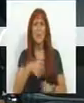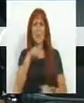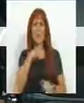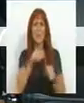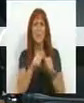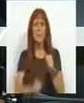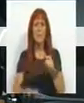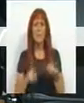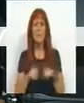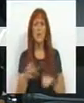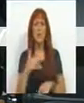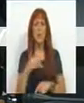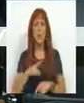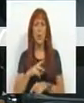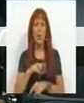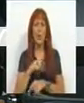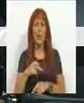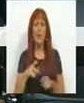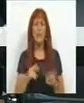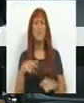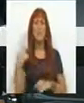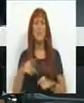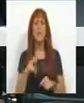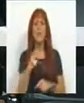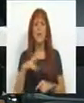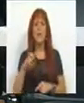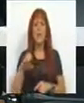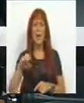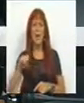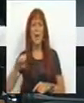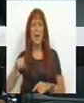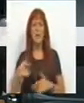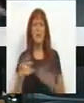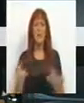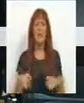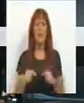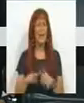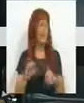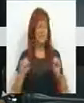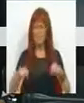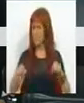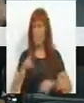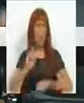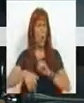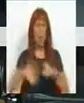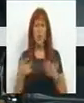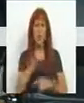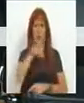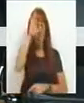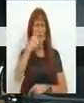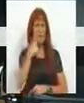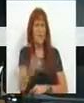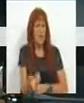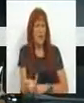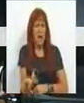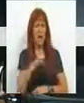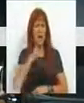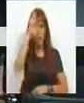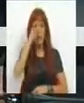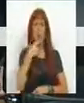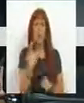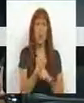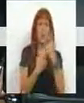declarações da doutora Marta Temido, presidente da CSS, e que estão em desacordo com aquilo que o Sr. Ministro afirma. O Sr. Ministro